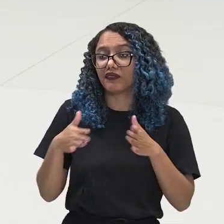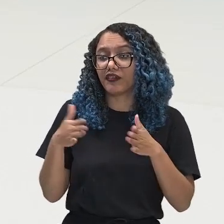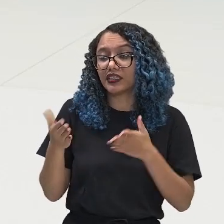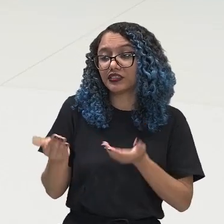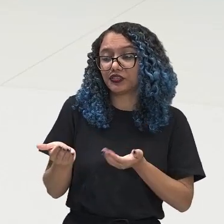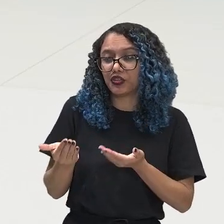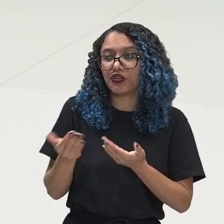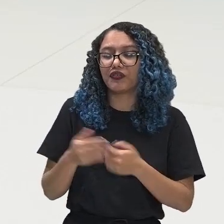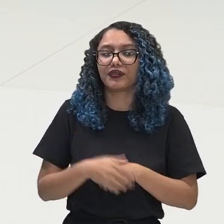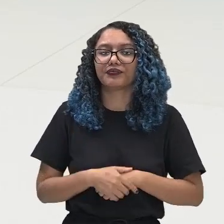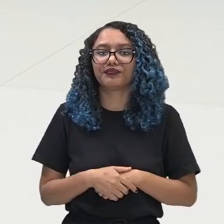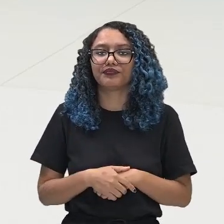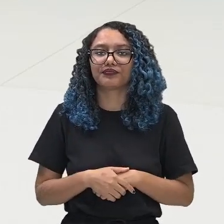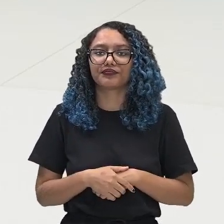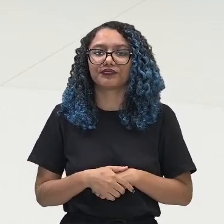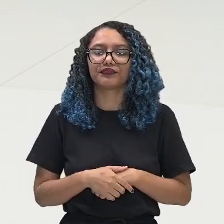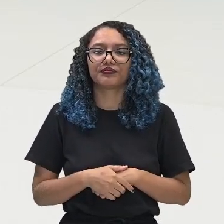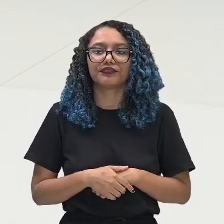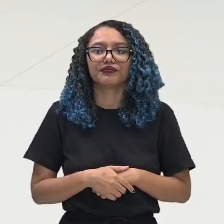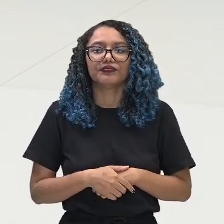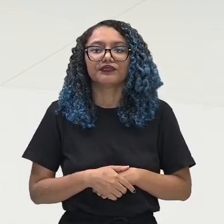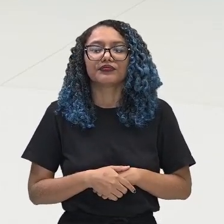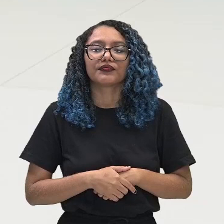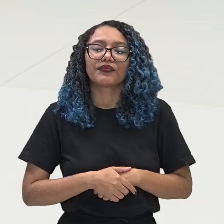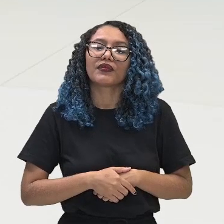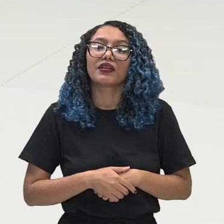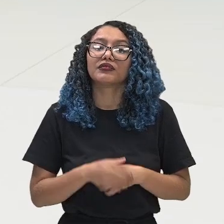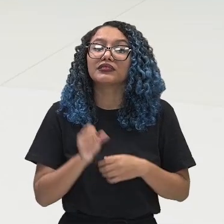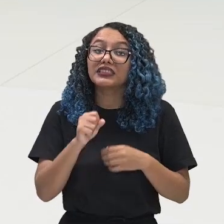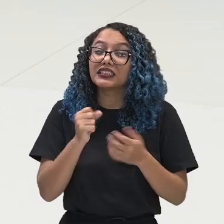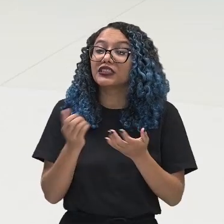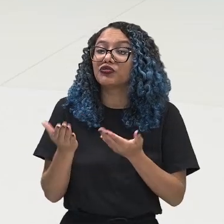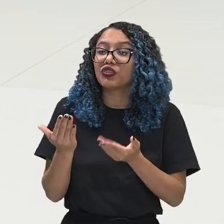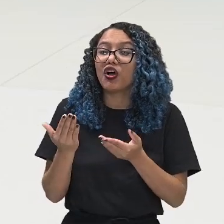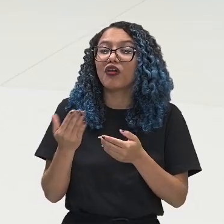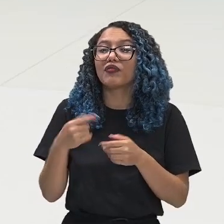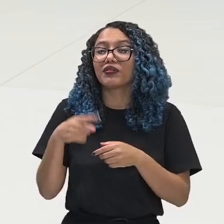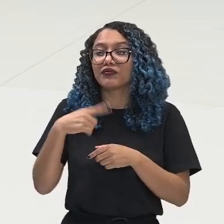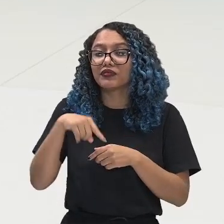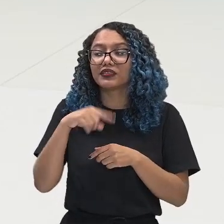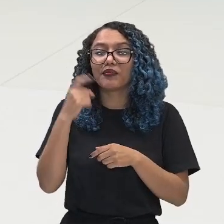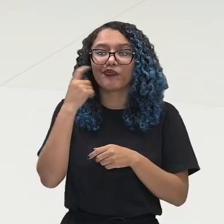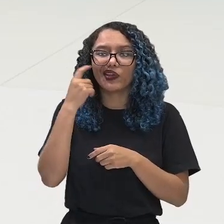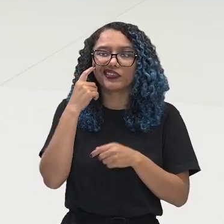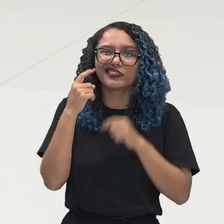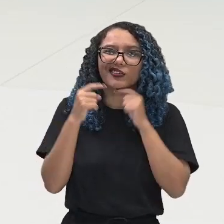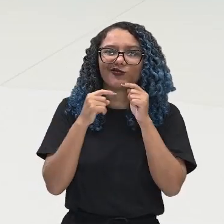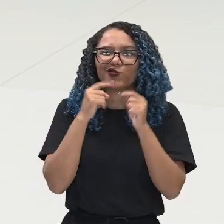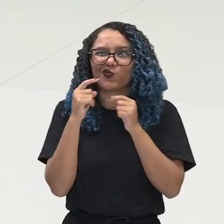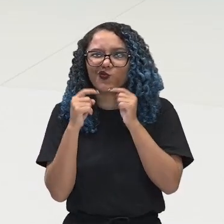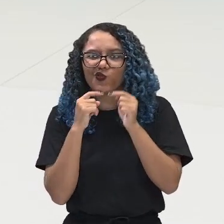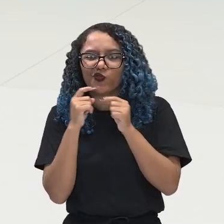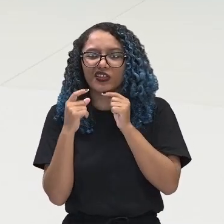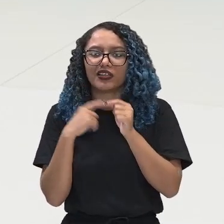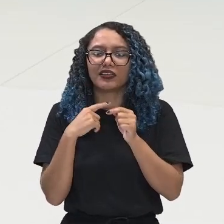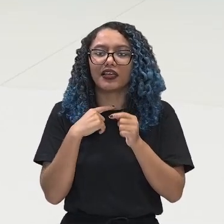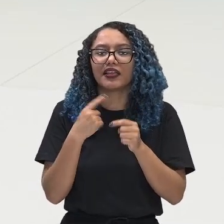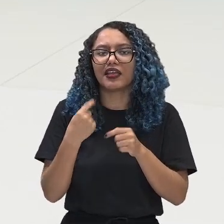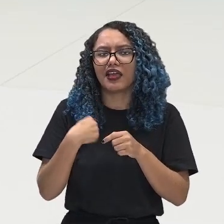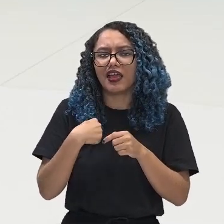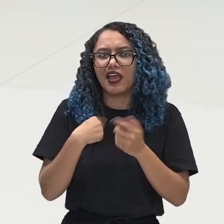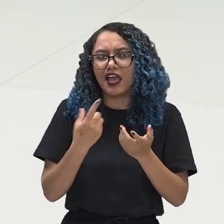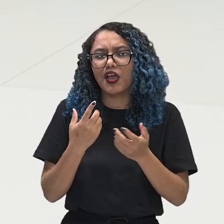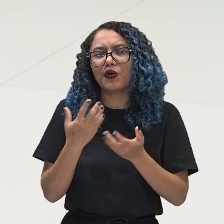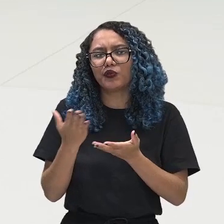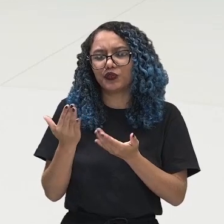é mais jovem, não é? Sobretudo, essas dúvidas ficam aí no seu pensamento. Não que eu não seja tão nova, eu sou nova,